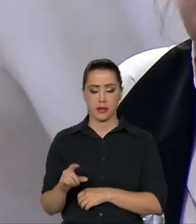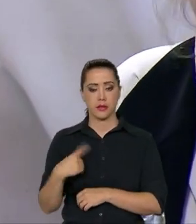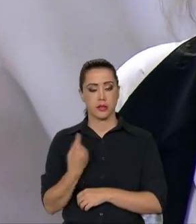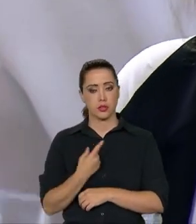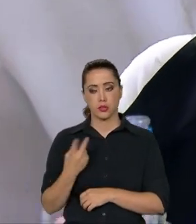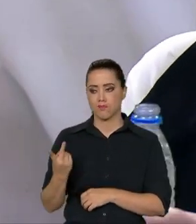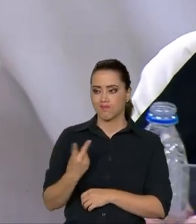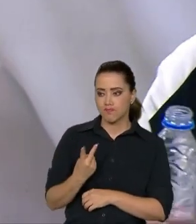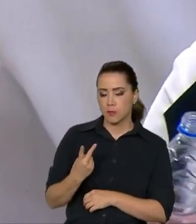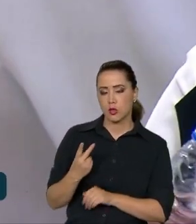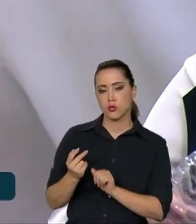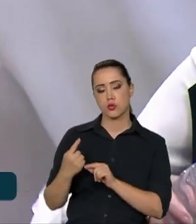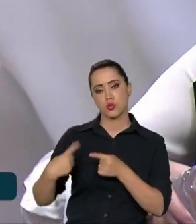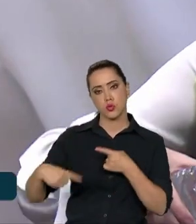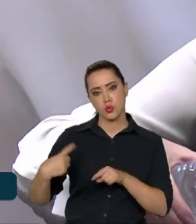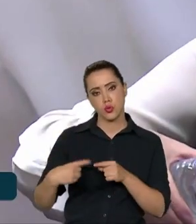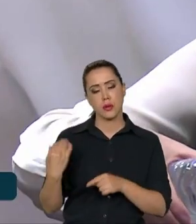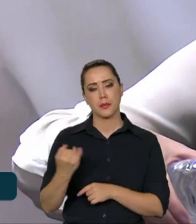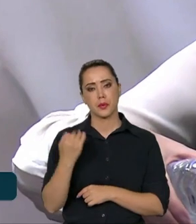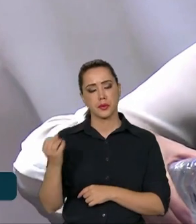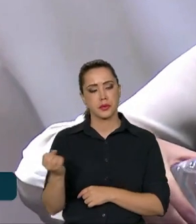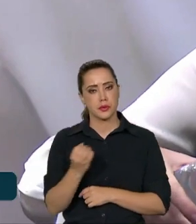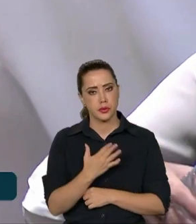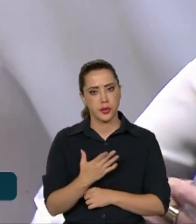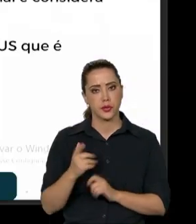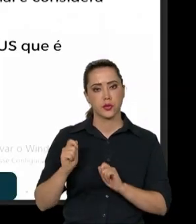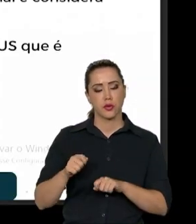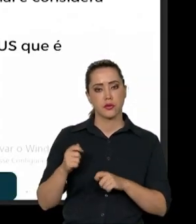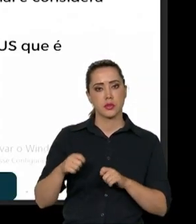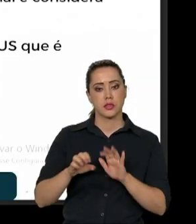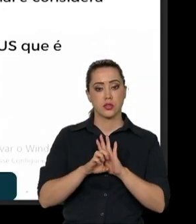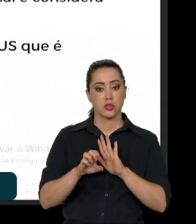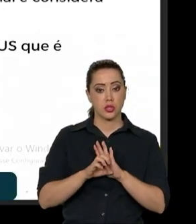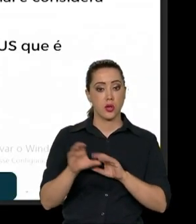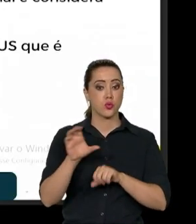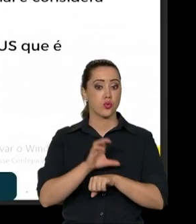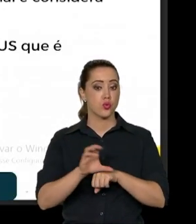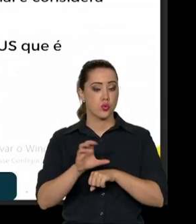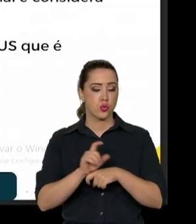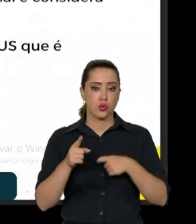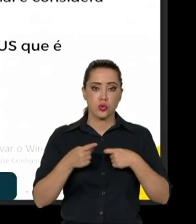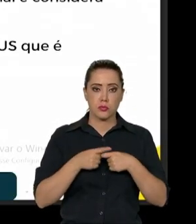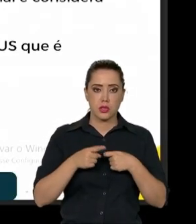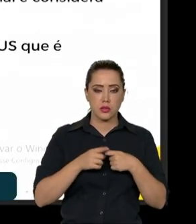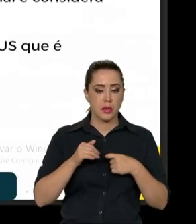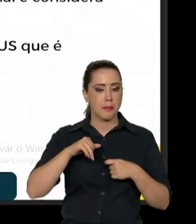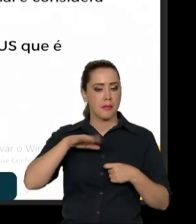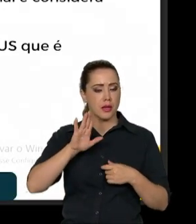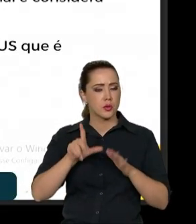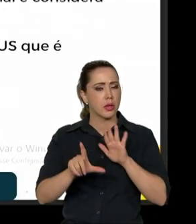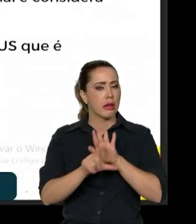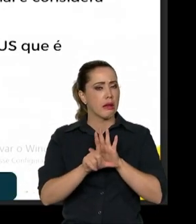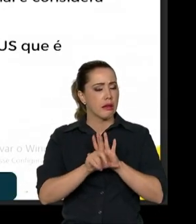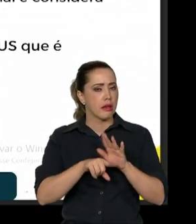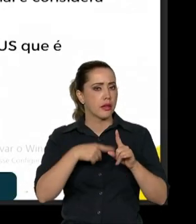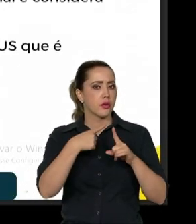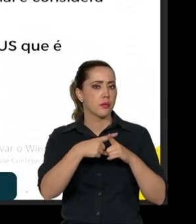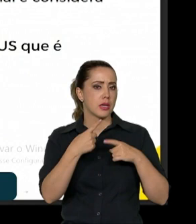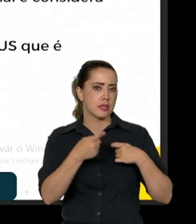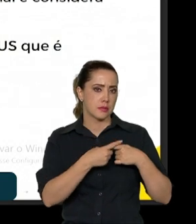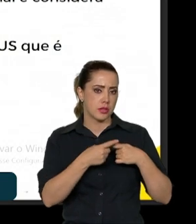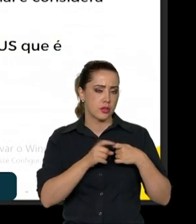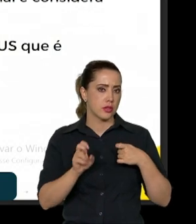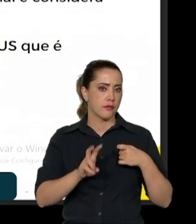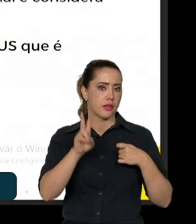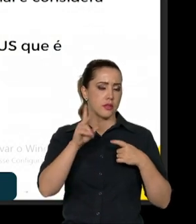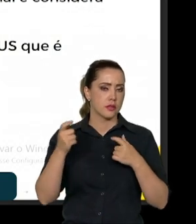discutimos essa importância de um novo edital de curso de medicina que parta do que está expresso na Lei do Mais Médicos, que é valorizar a necessidade